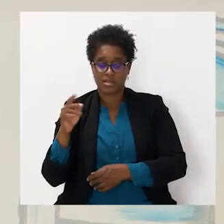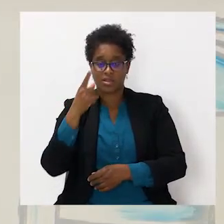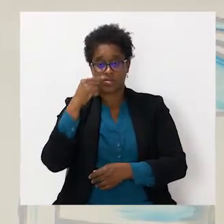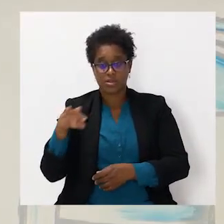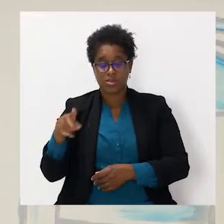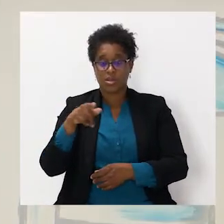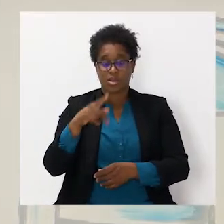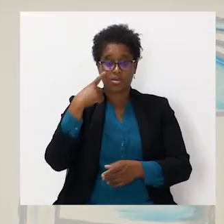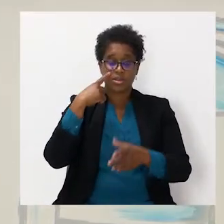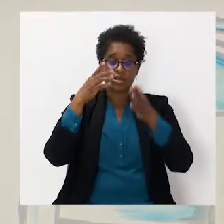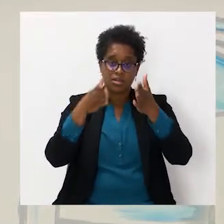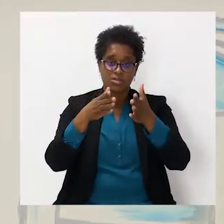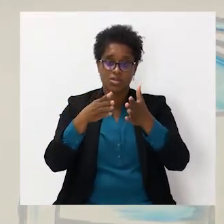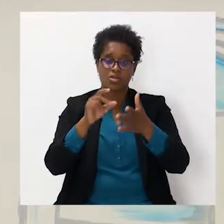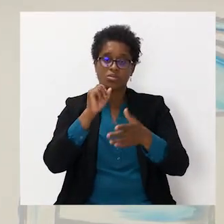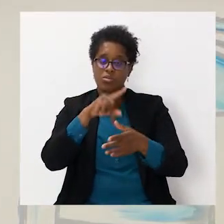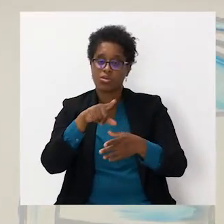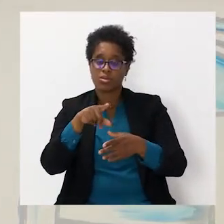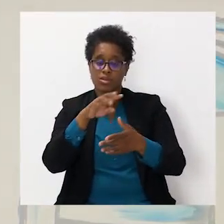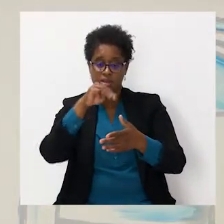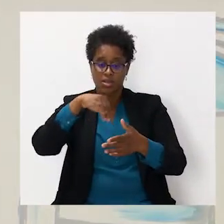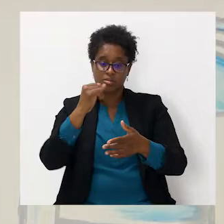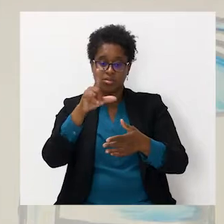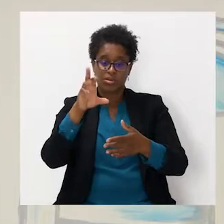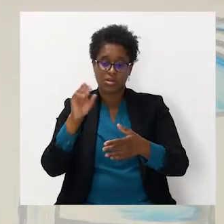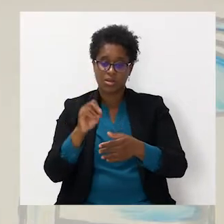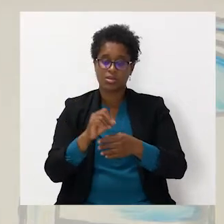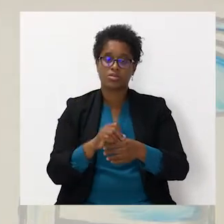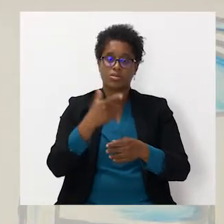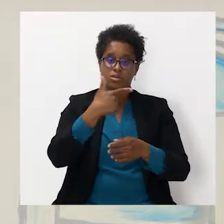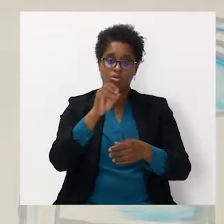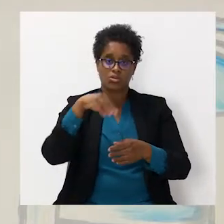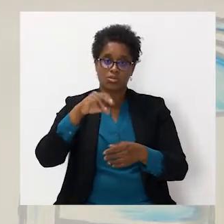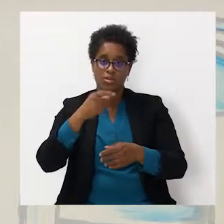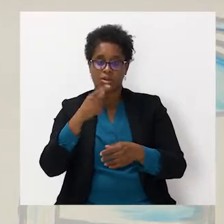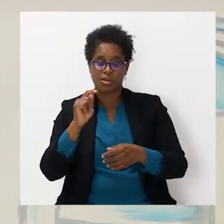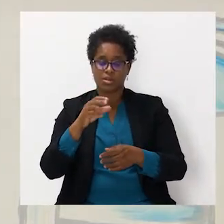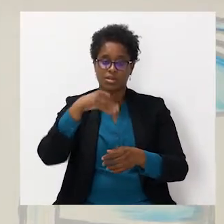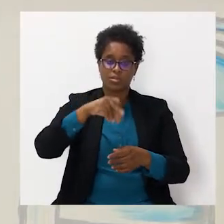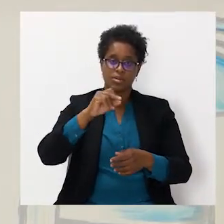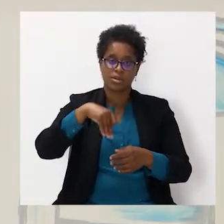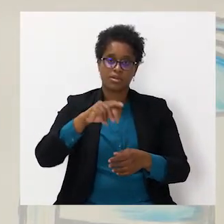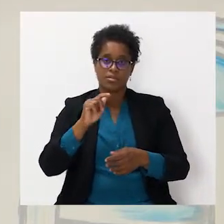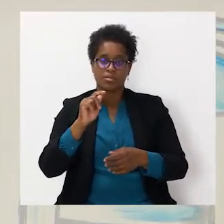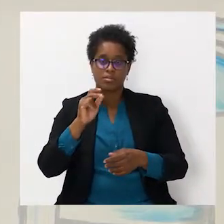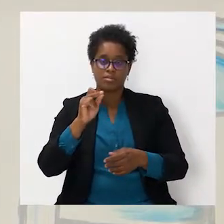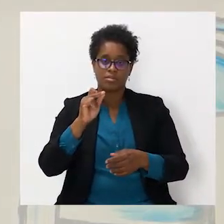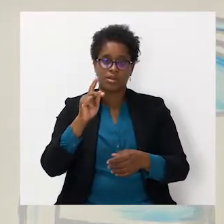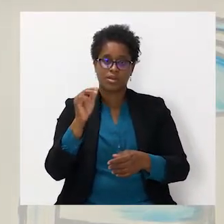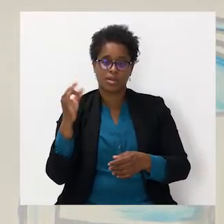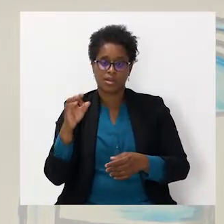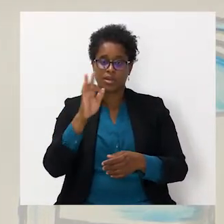milho, mas podem ler tomate, papoila, feijoeiro, a seguir couve